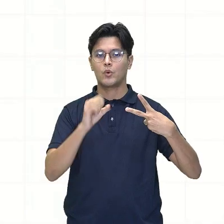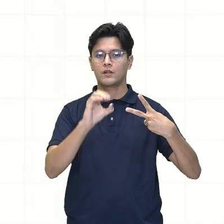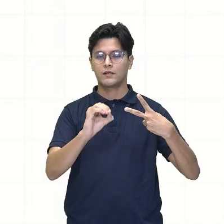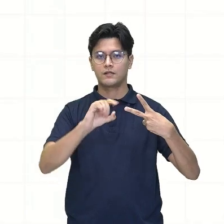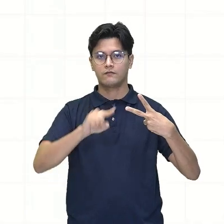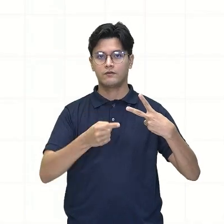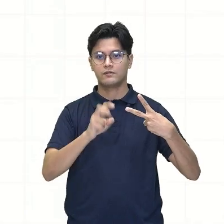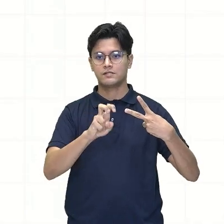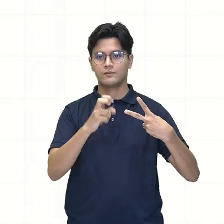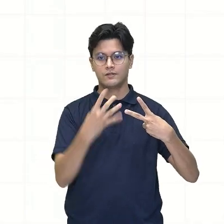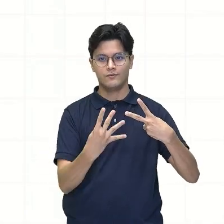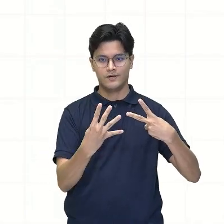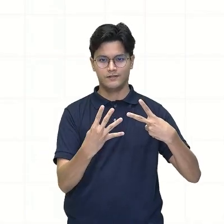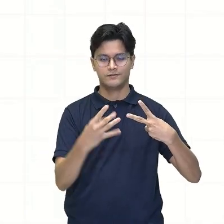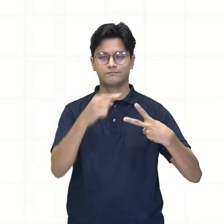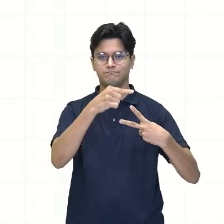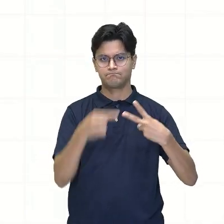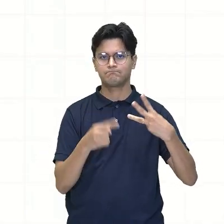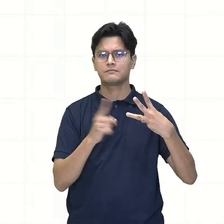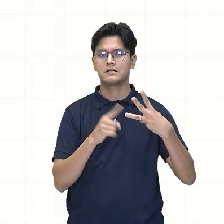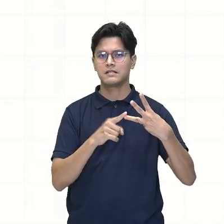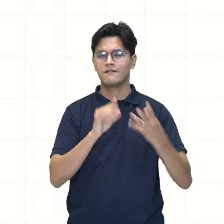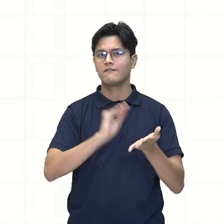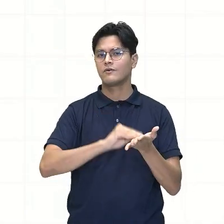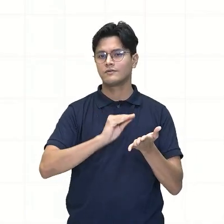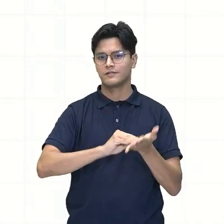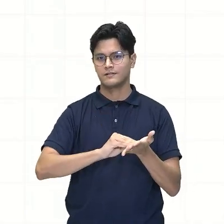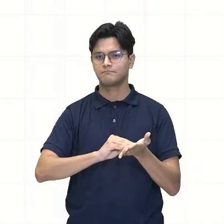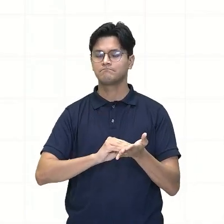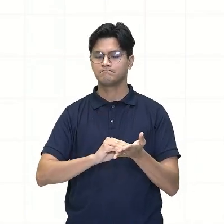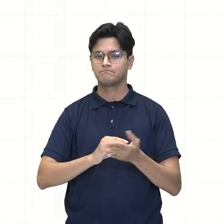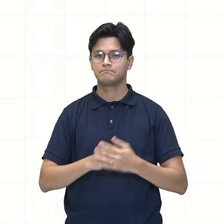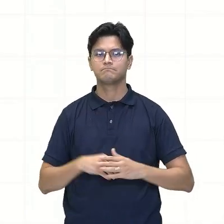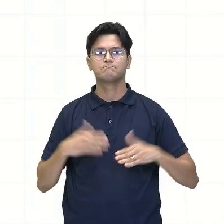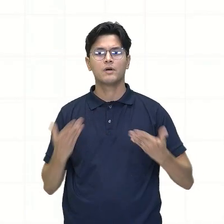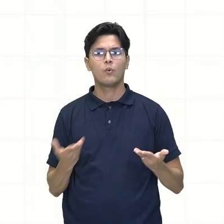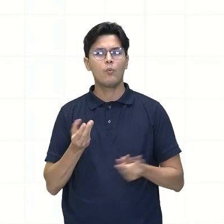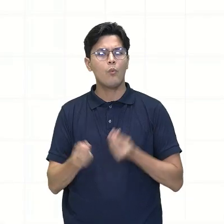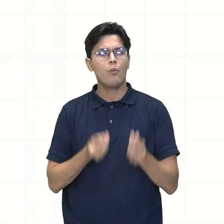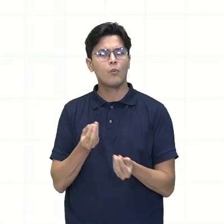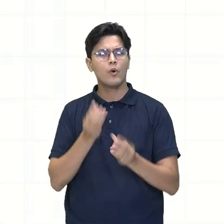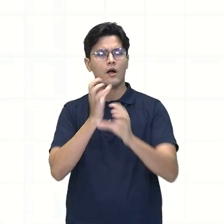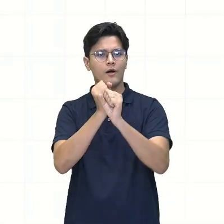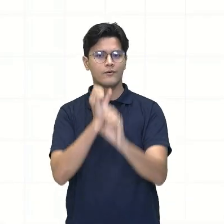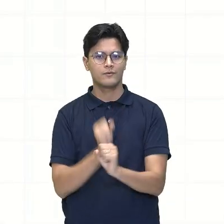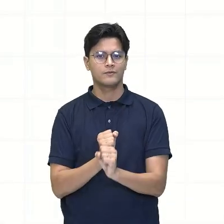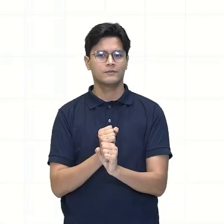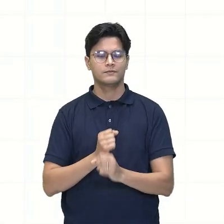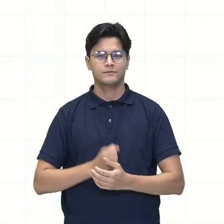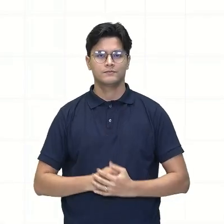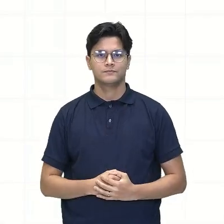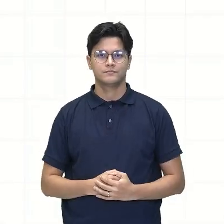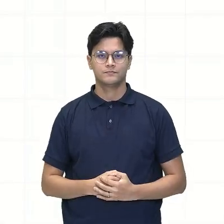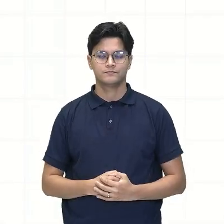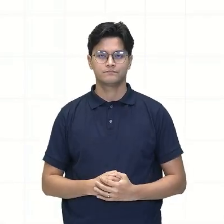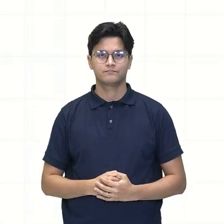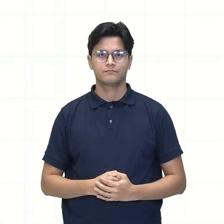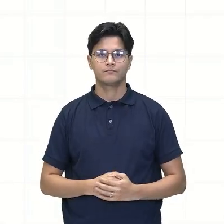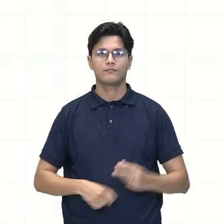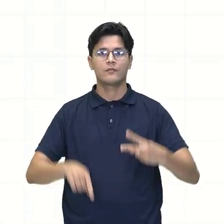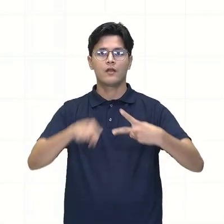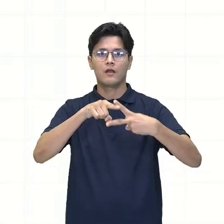80,54 graus. Então, o que que a gente vai ter aqui? O nosso ângulo